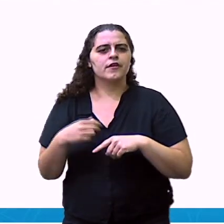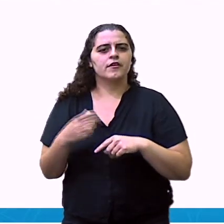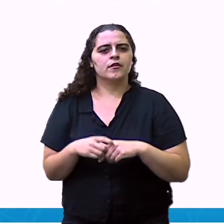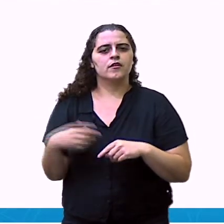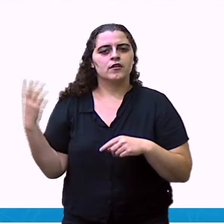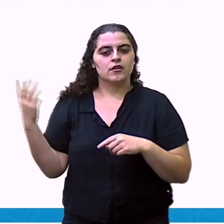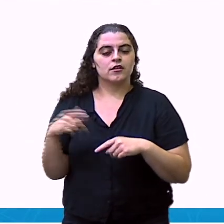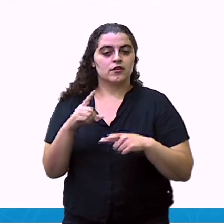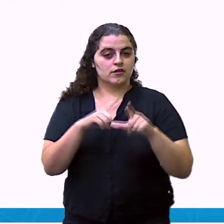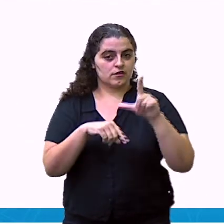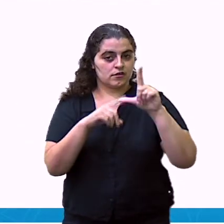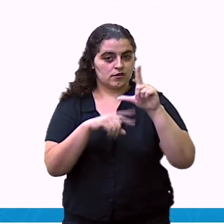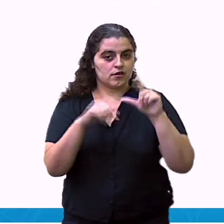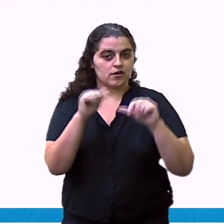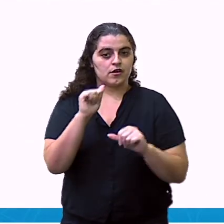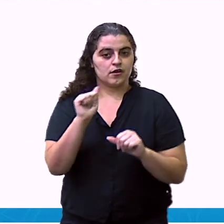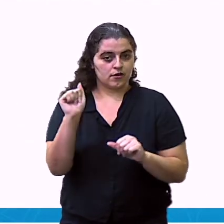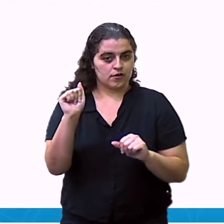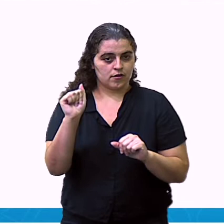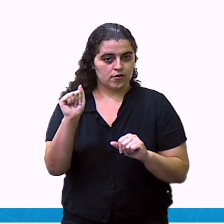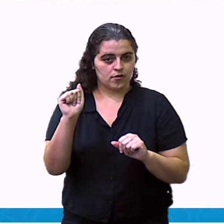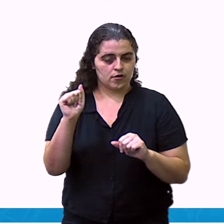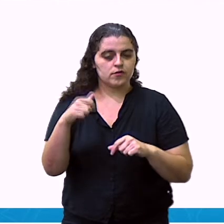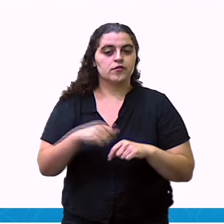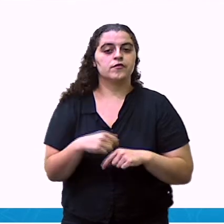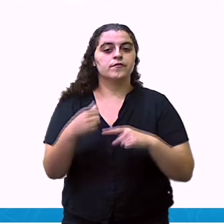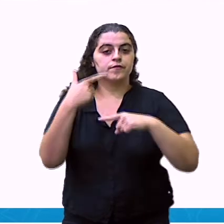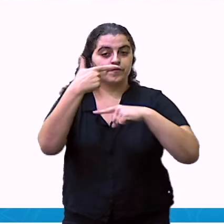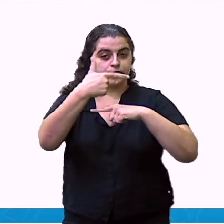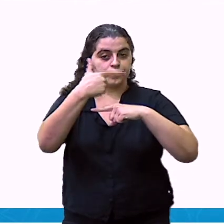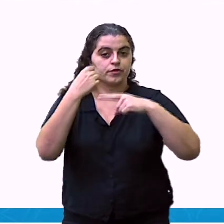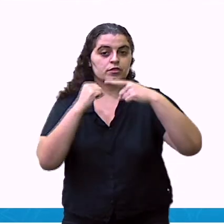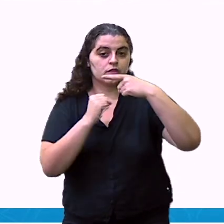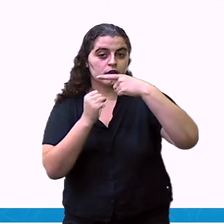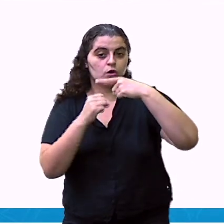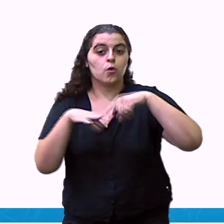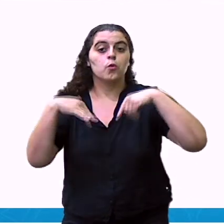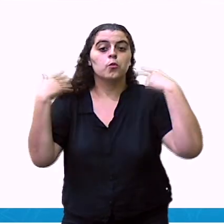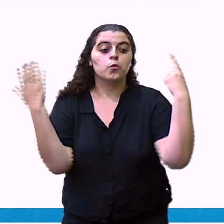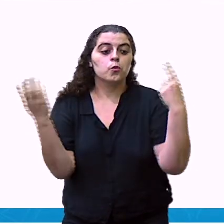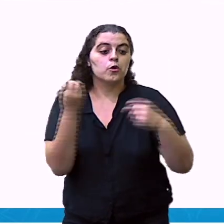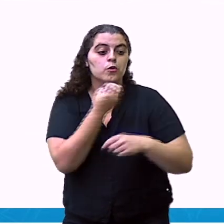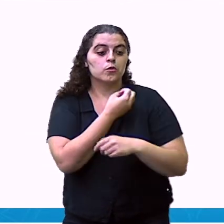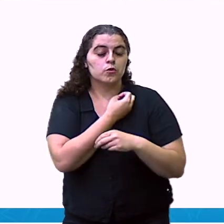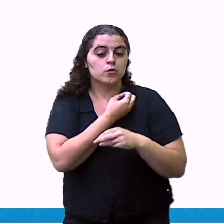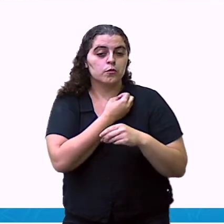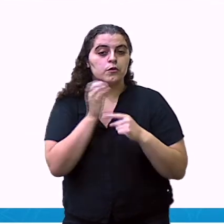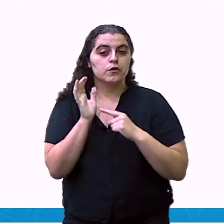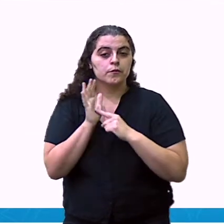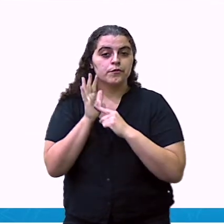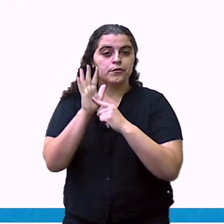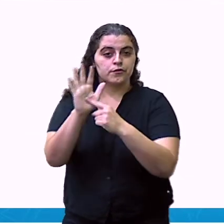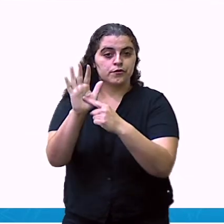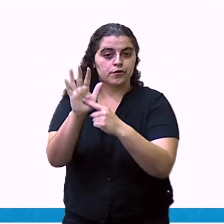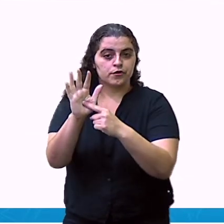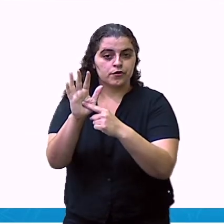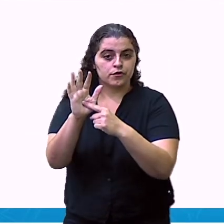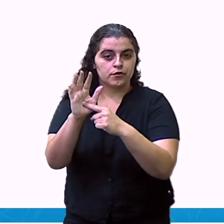Na letra A, fala o seguinte, nesta fração, qual número indica que é